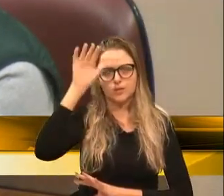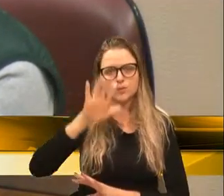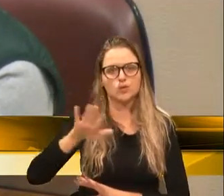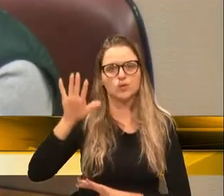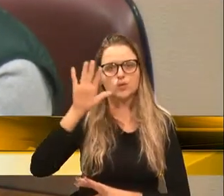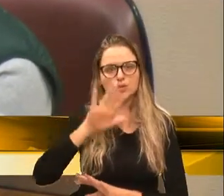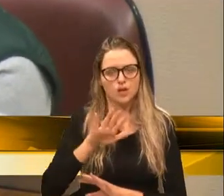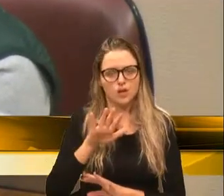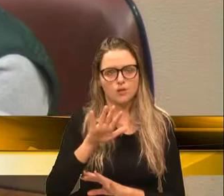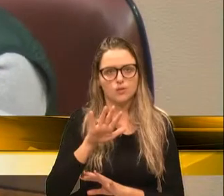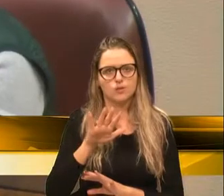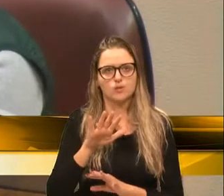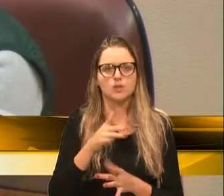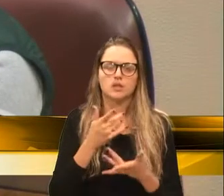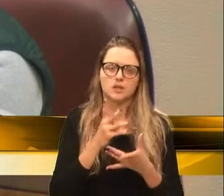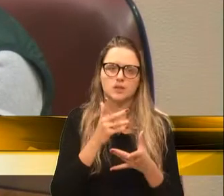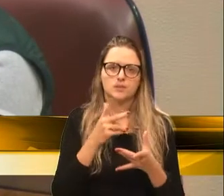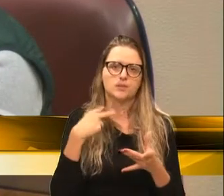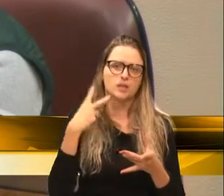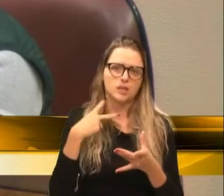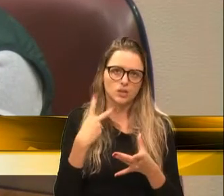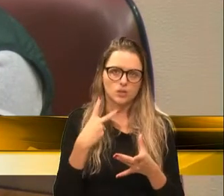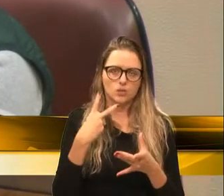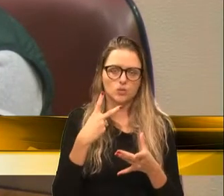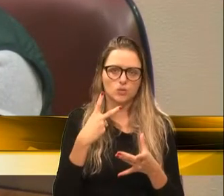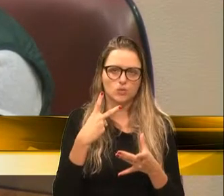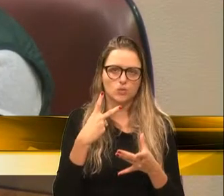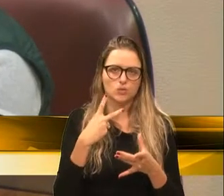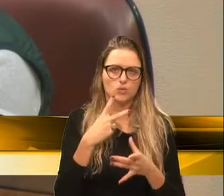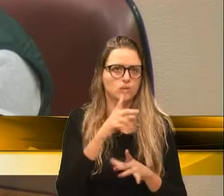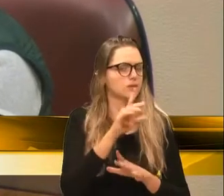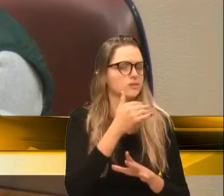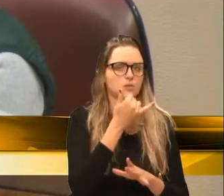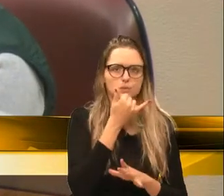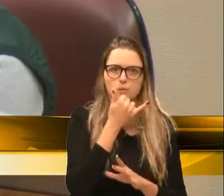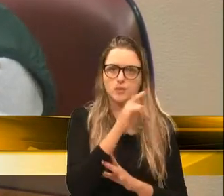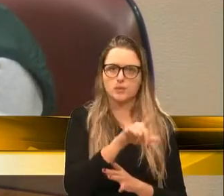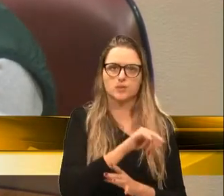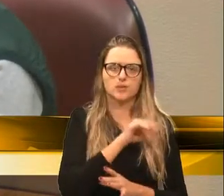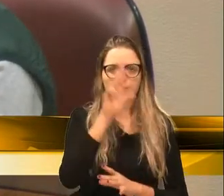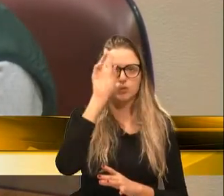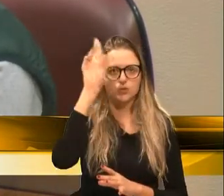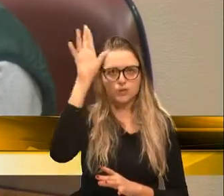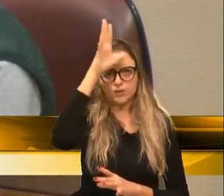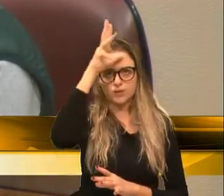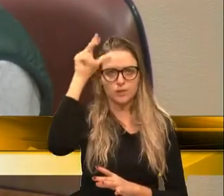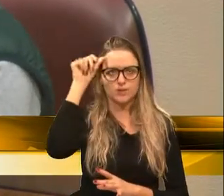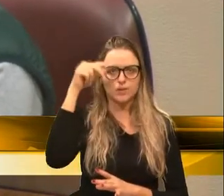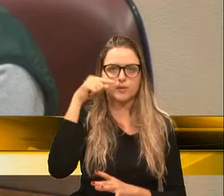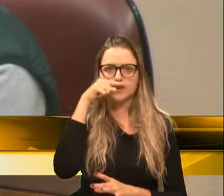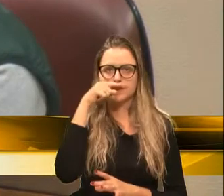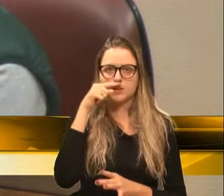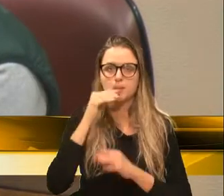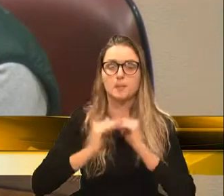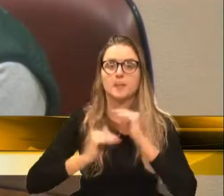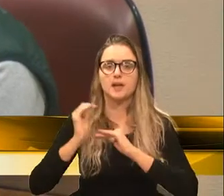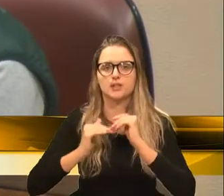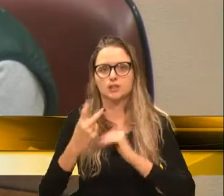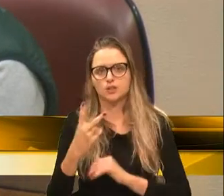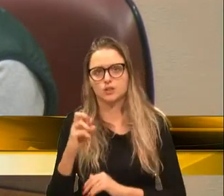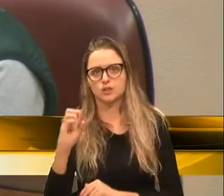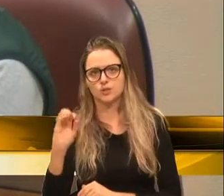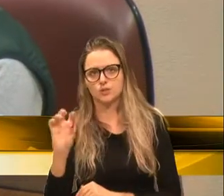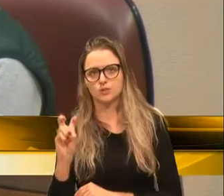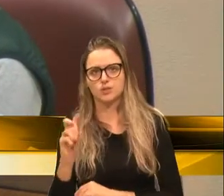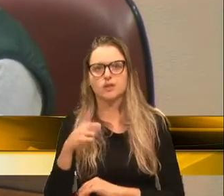época, então, eleito prefeito José Sartori, colocou em prática em 2005. Daí, né? E aí